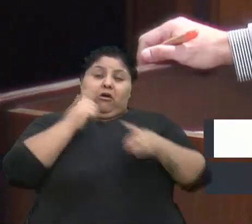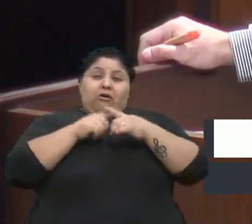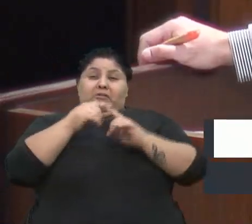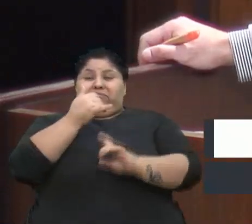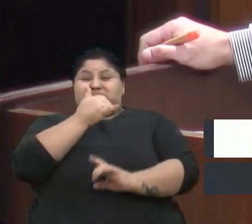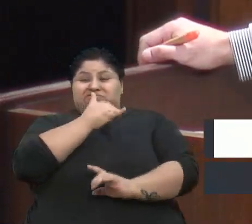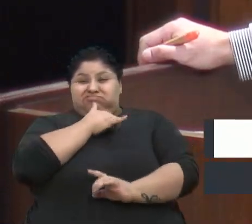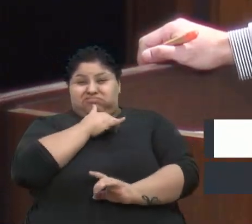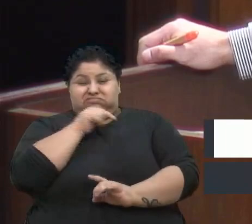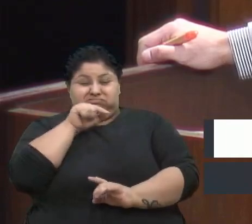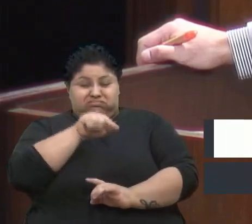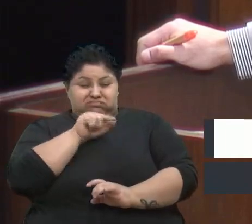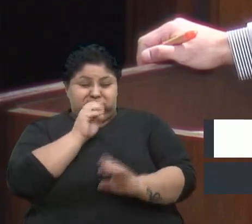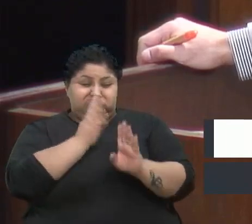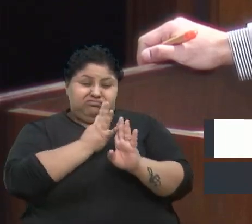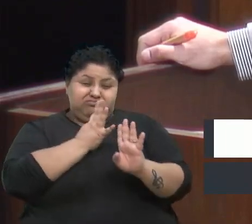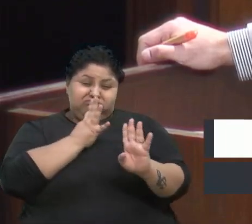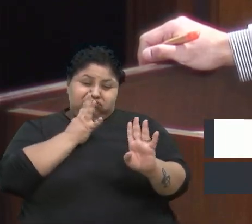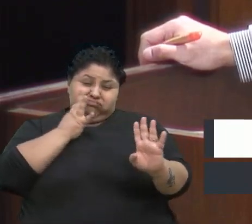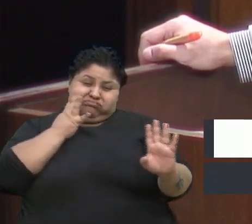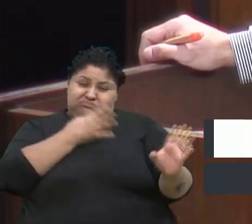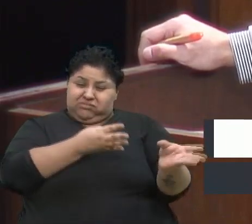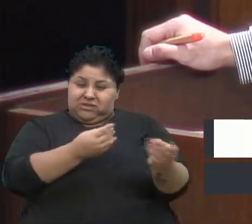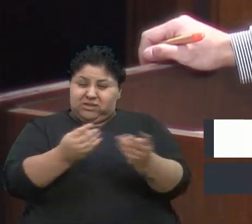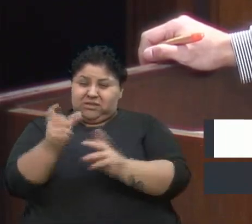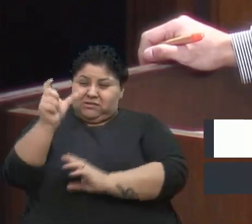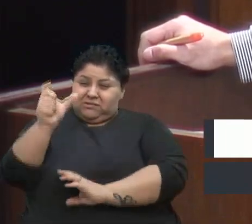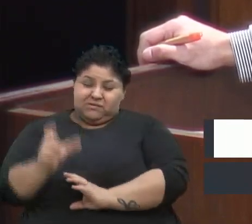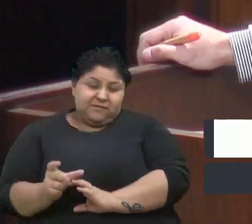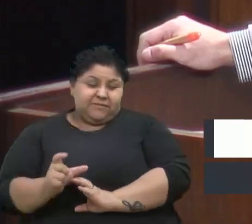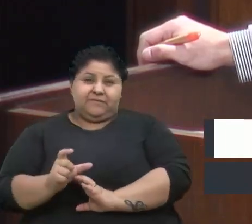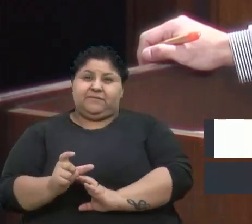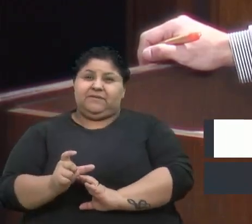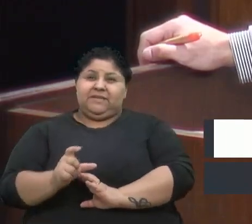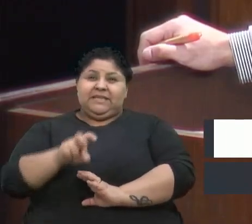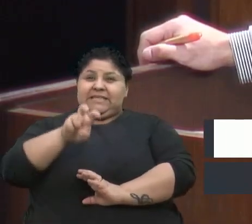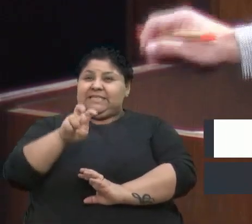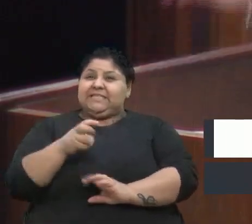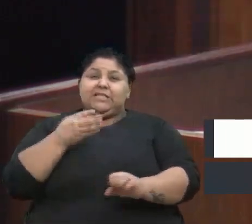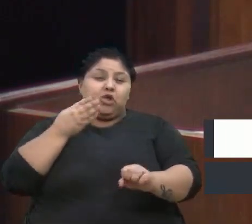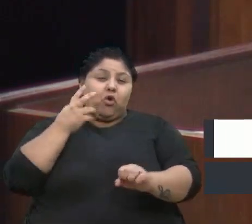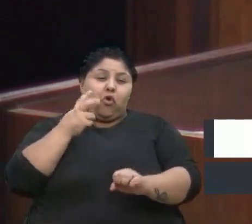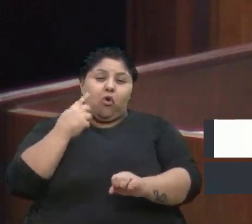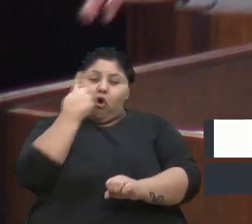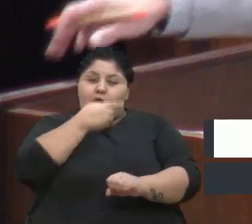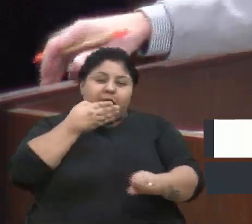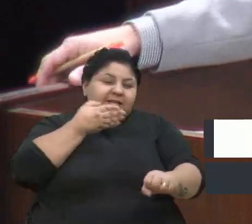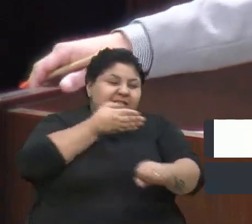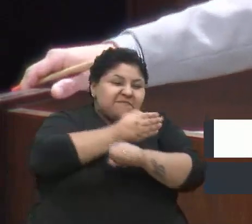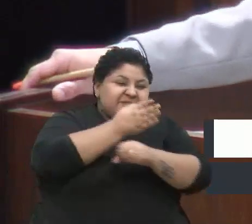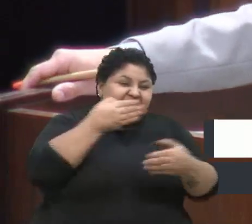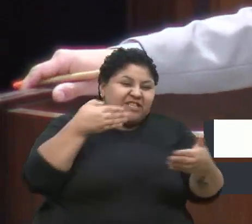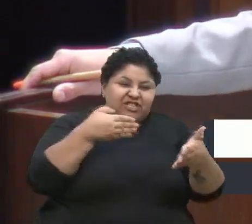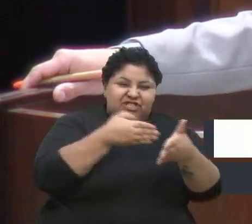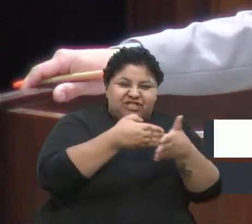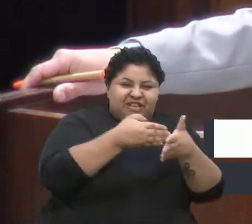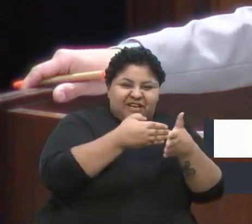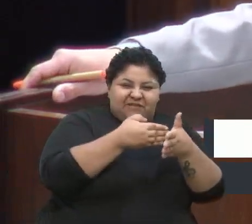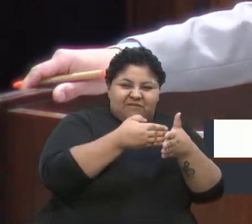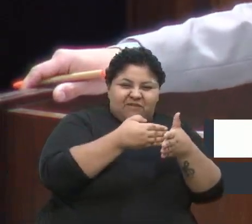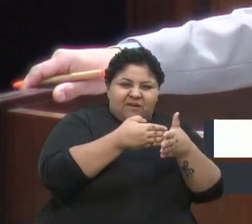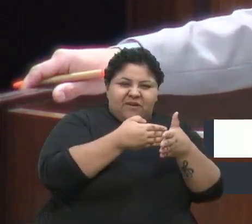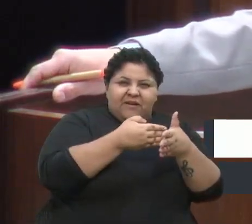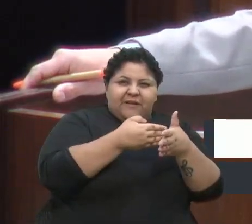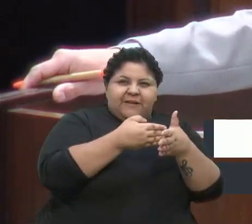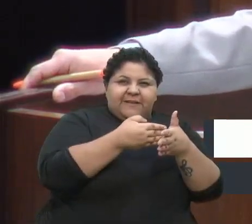numa fila e lá uma quantidade expressiva, pessoas que vão 5 horas da manhã, e quando eu chego lá na porta da UBS,